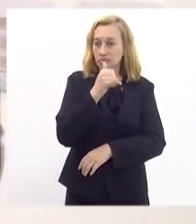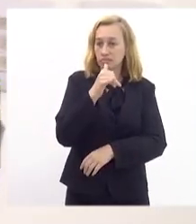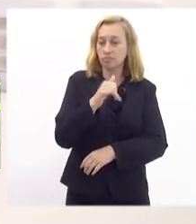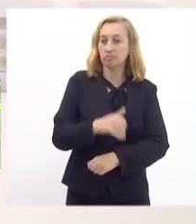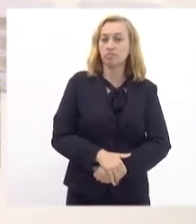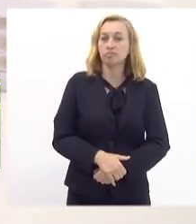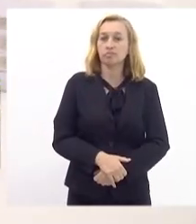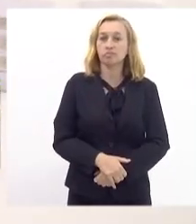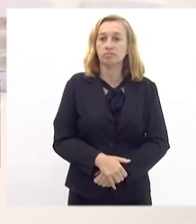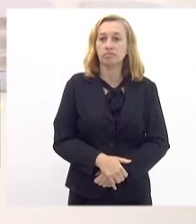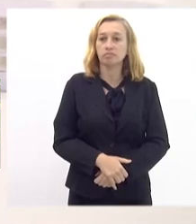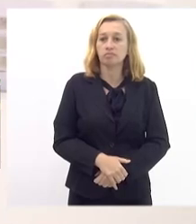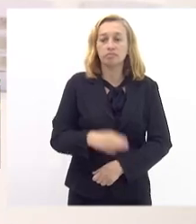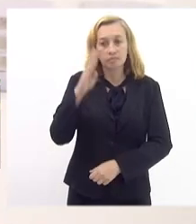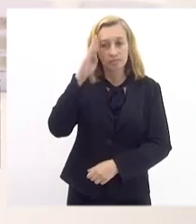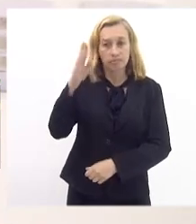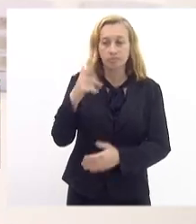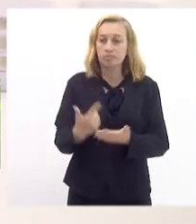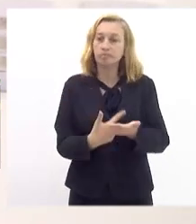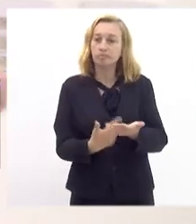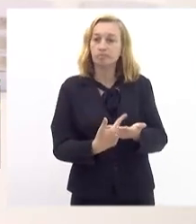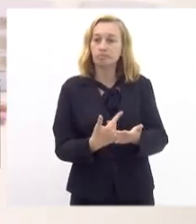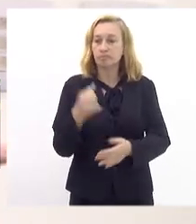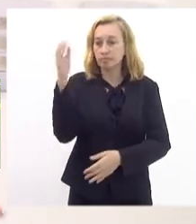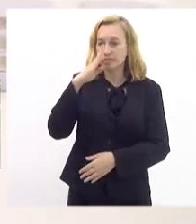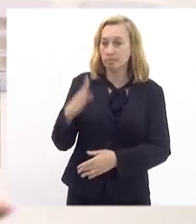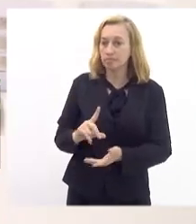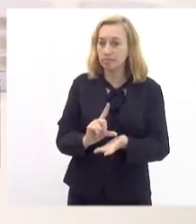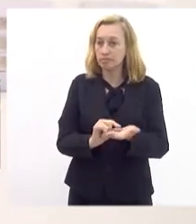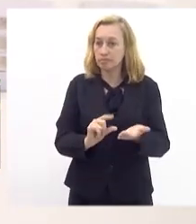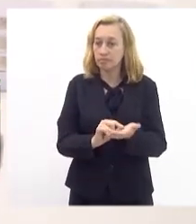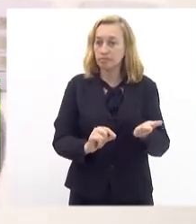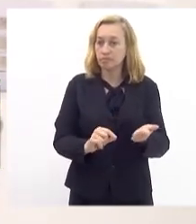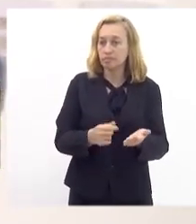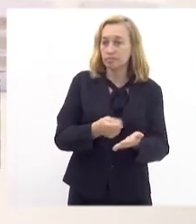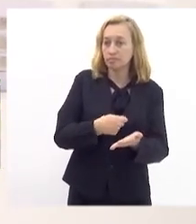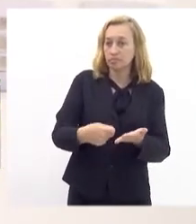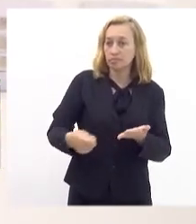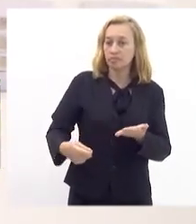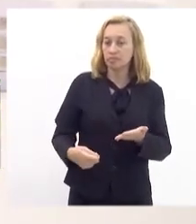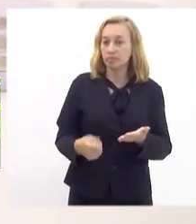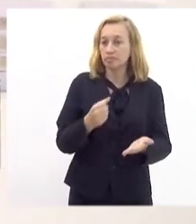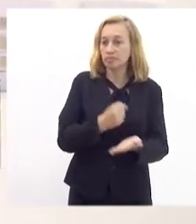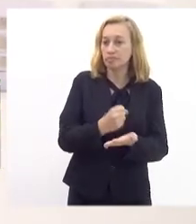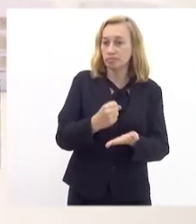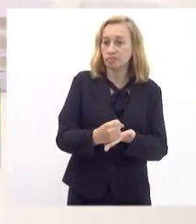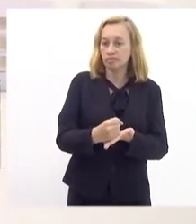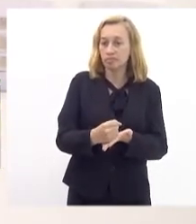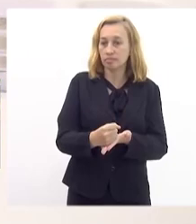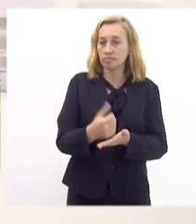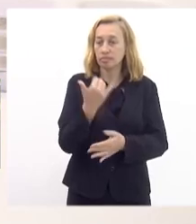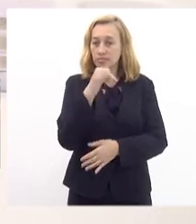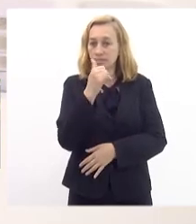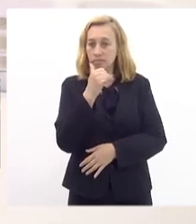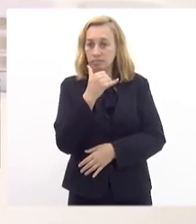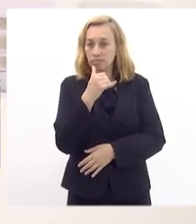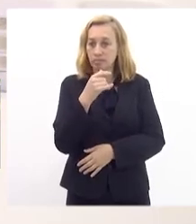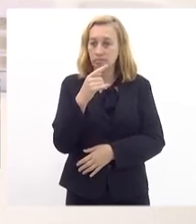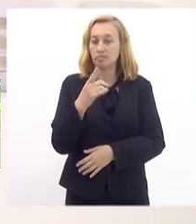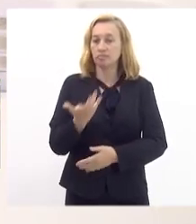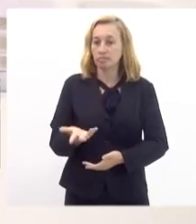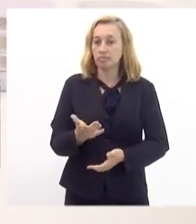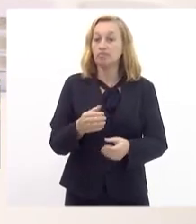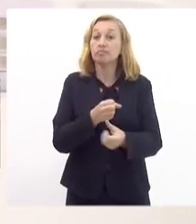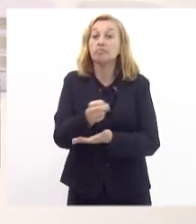colunista de um principal revista de energia do Brasil escreveu um artigo que o Brasil tinha que contratar energia mesmo céu o baseado em que